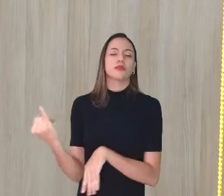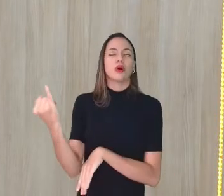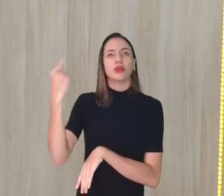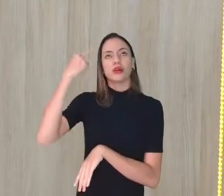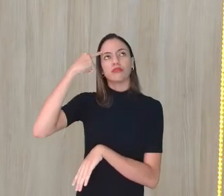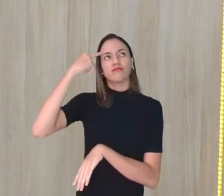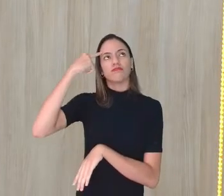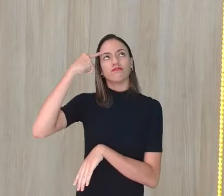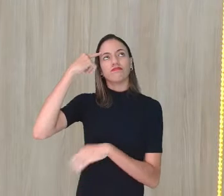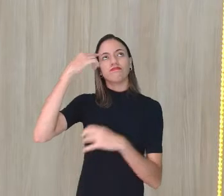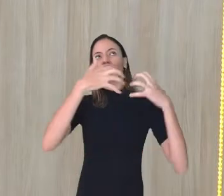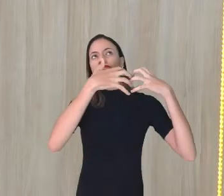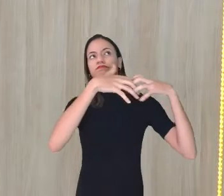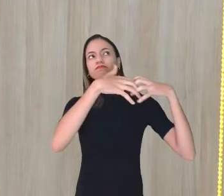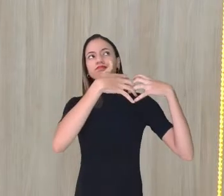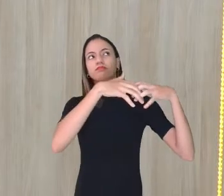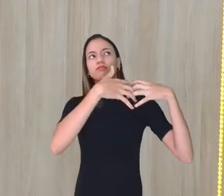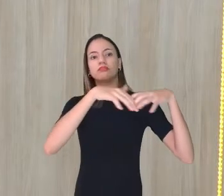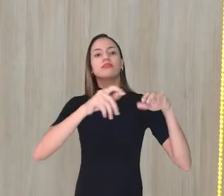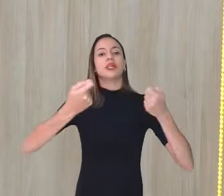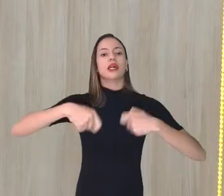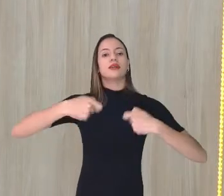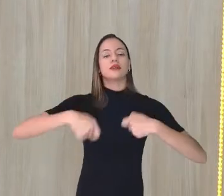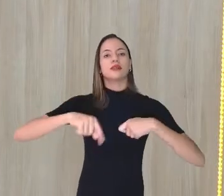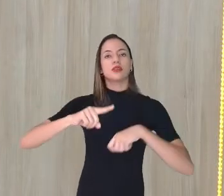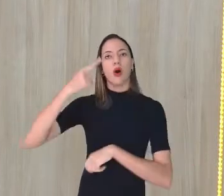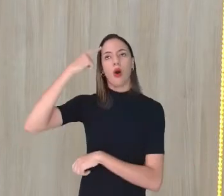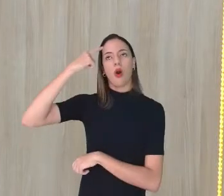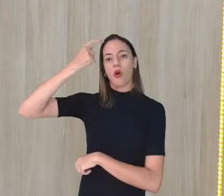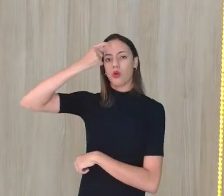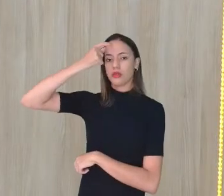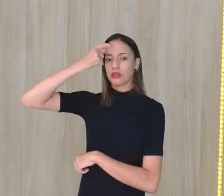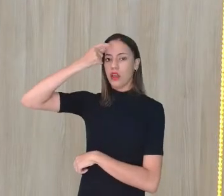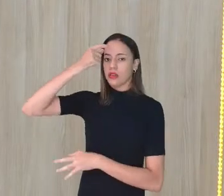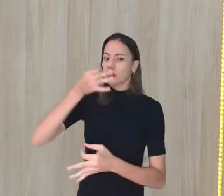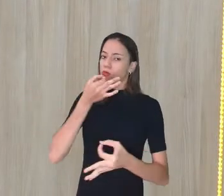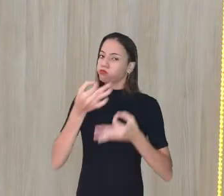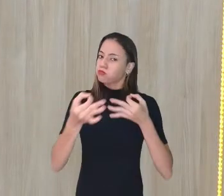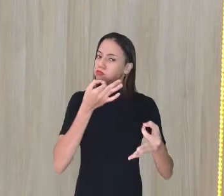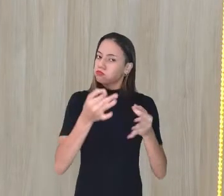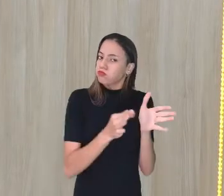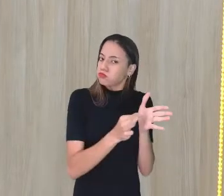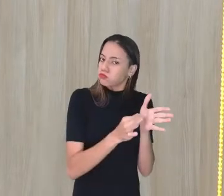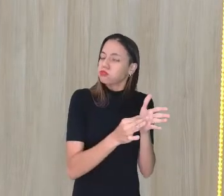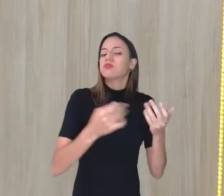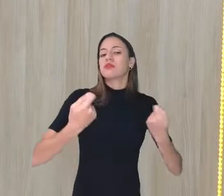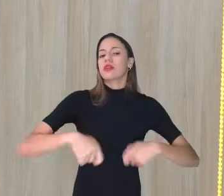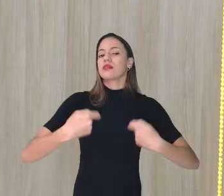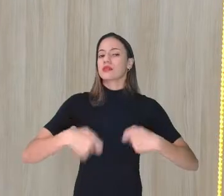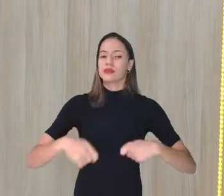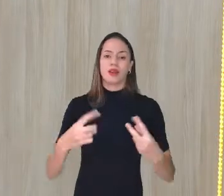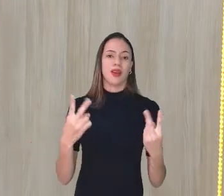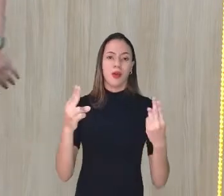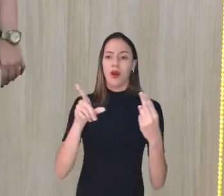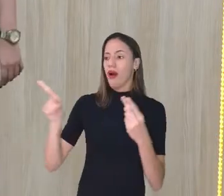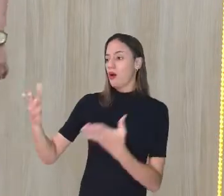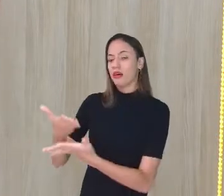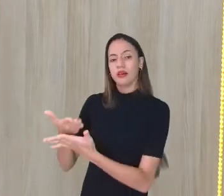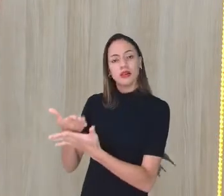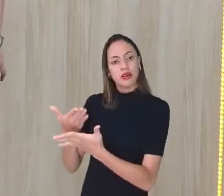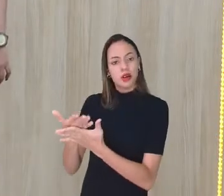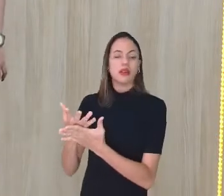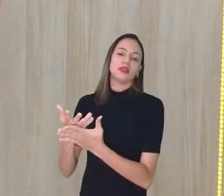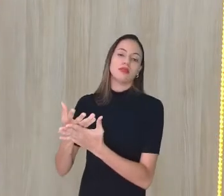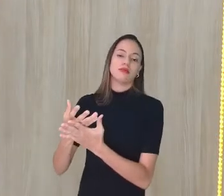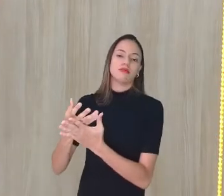comece a ter senso crítico, né, professora? Isso. Igual na aula de sustentabilidade, né? Então, a gente está falando